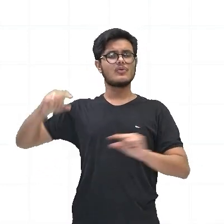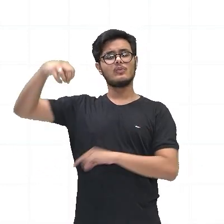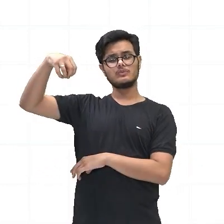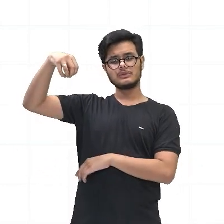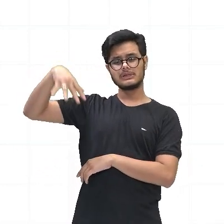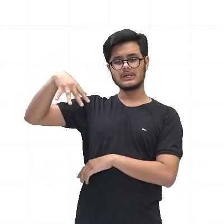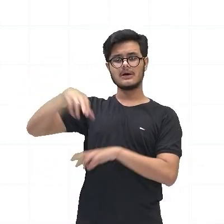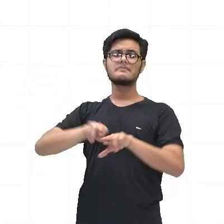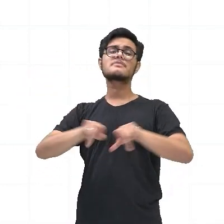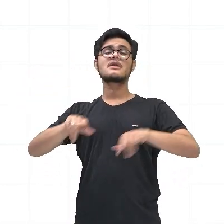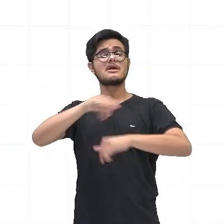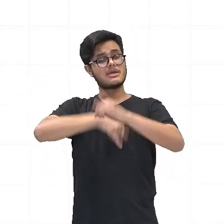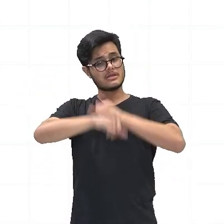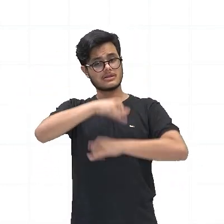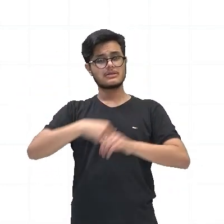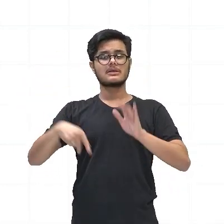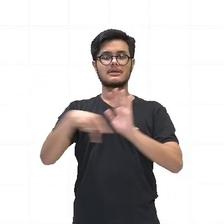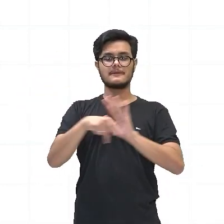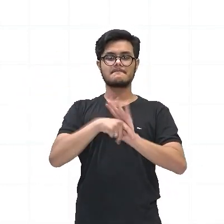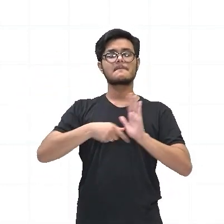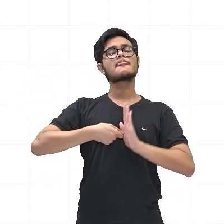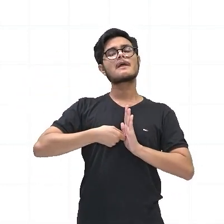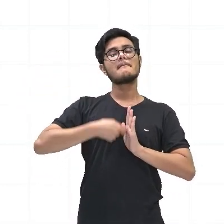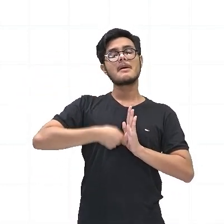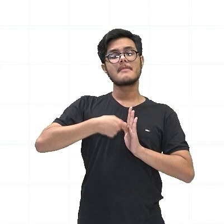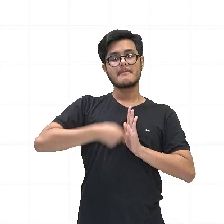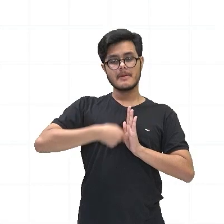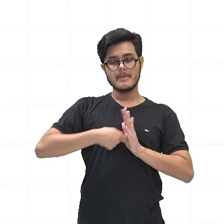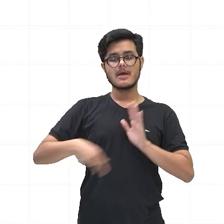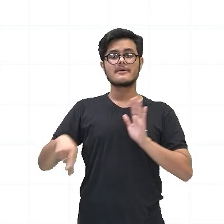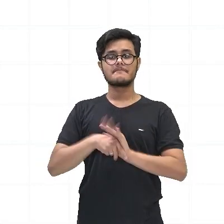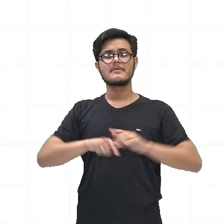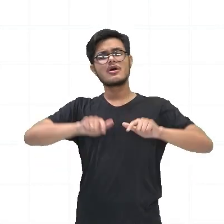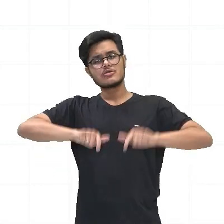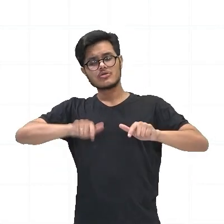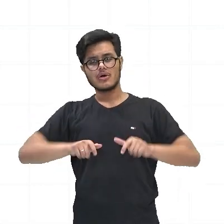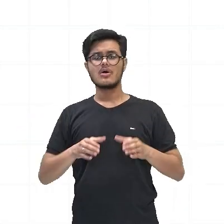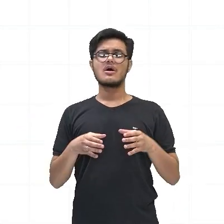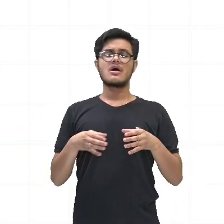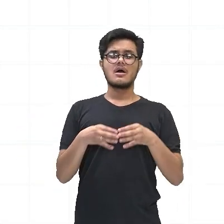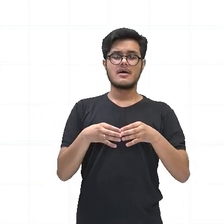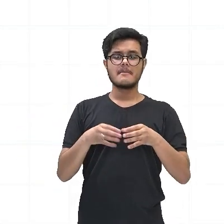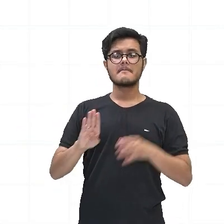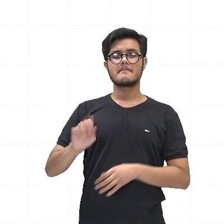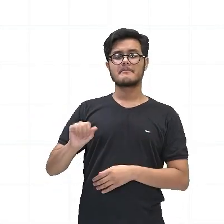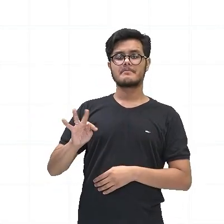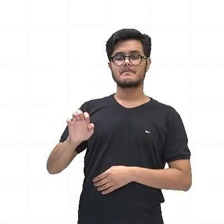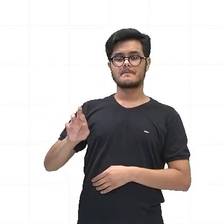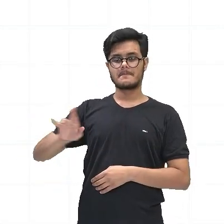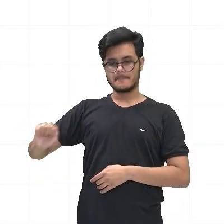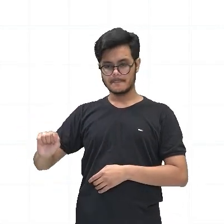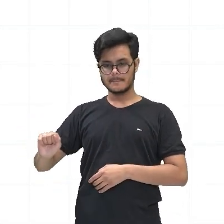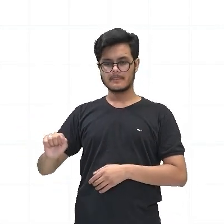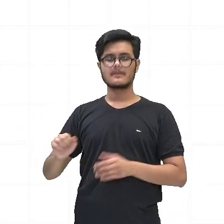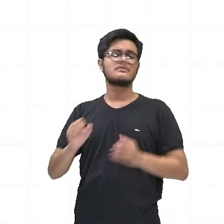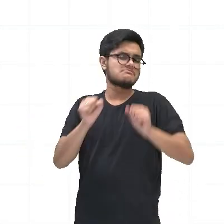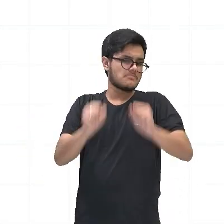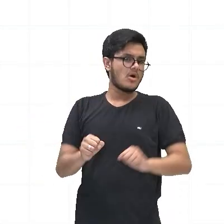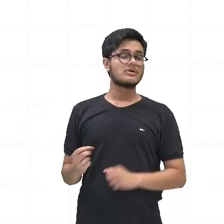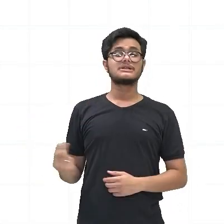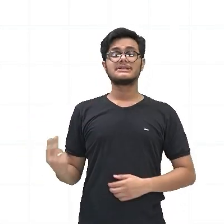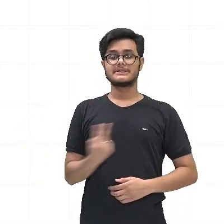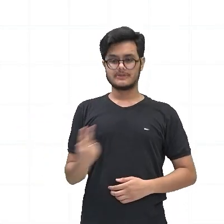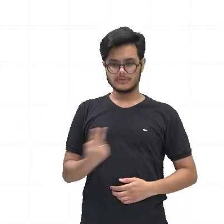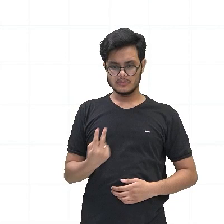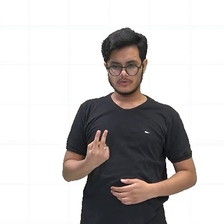fonte geradora de energia, que no caso aí são as baterias, né, no nosso exemplo. Então, eles podem estar em circuito em